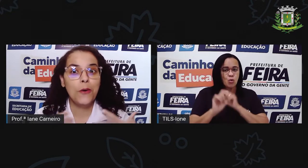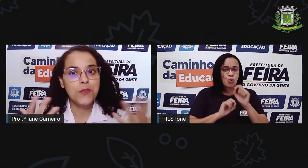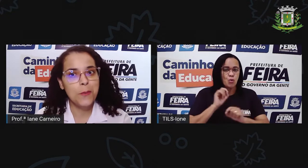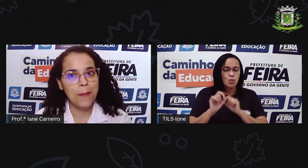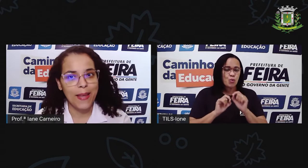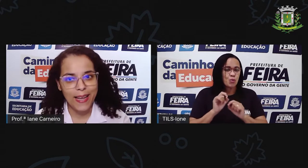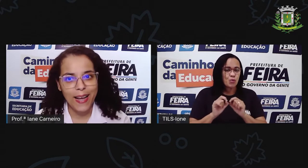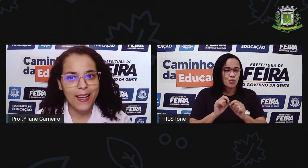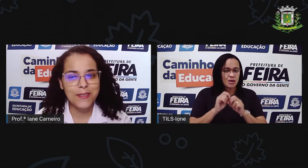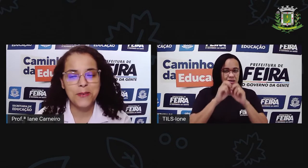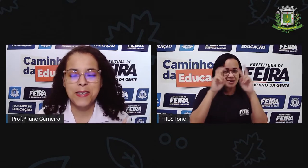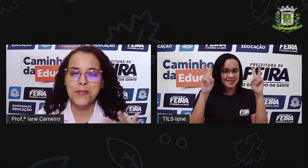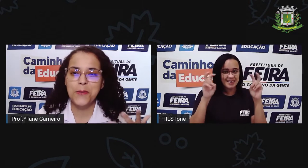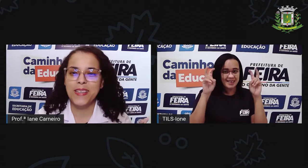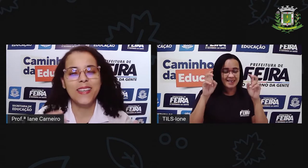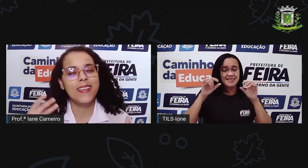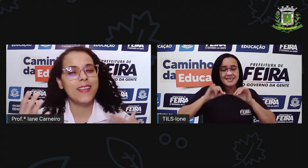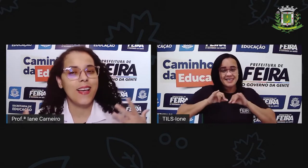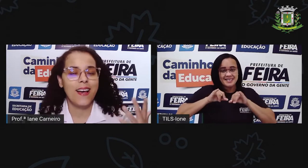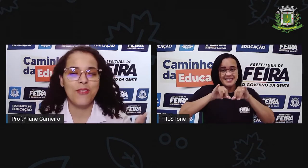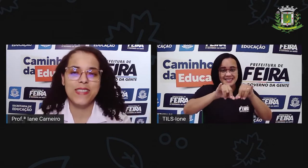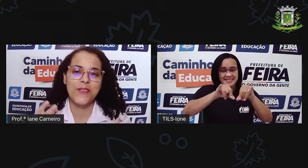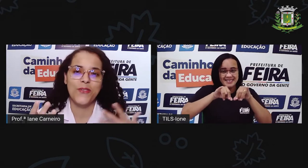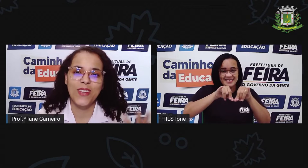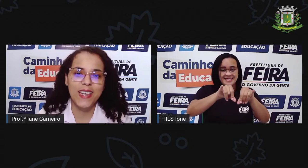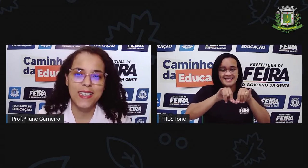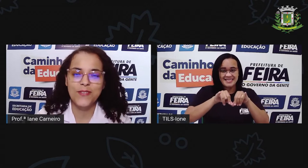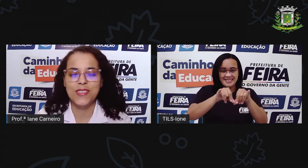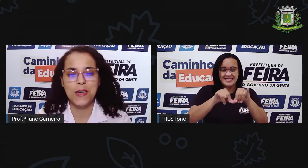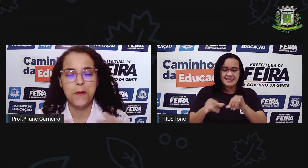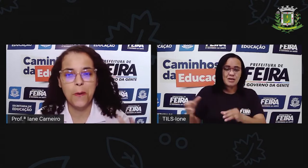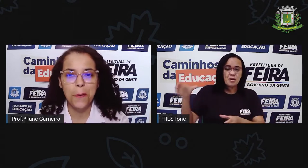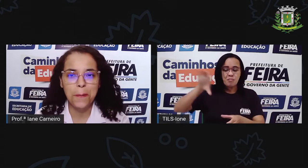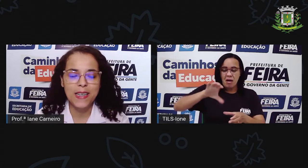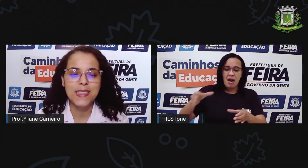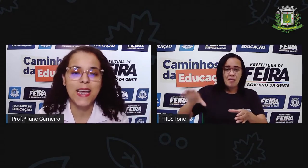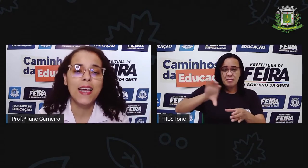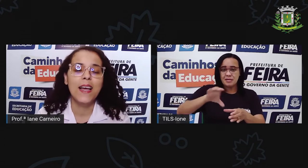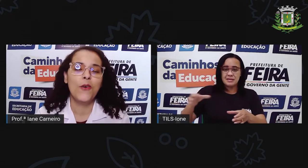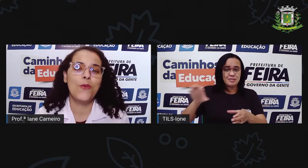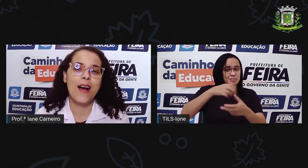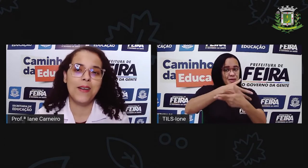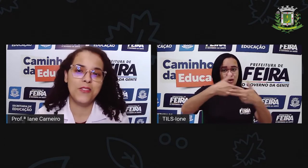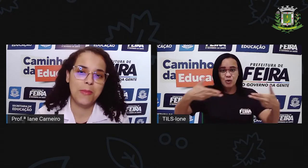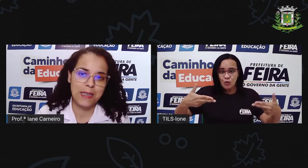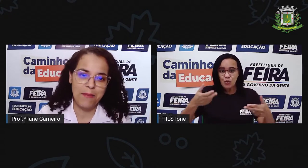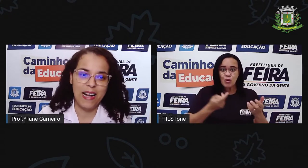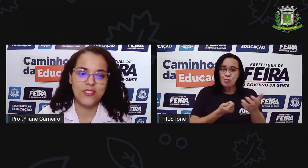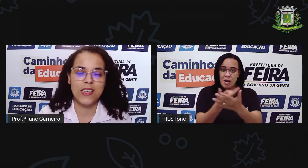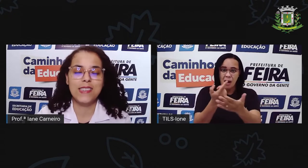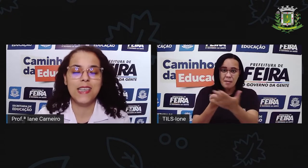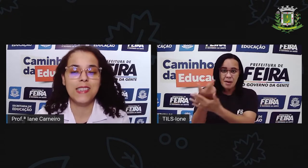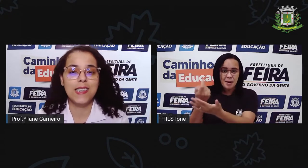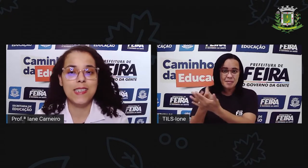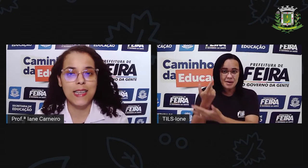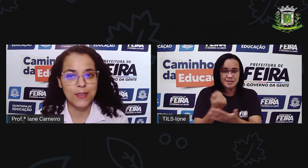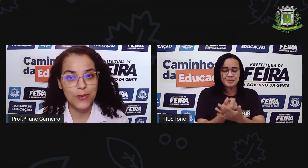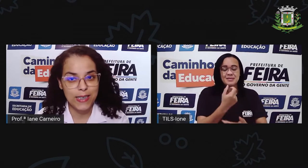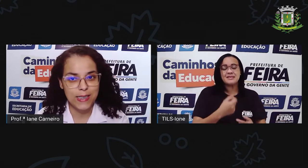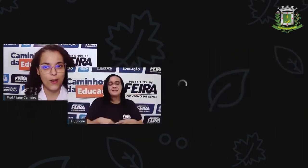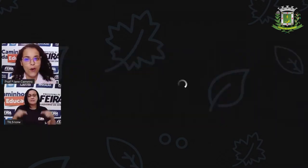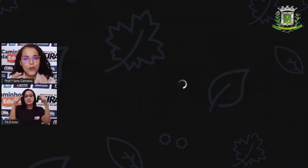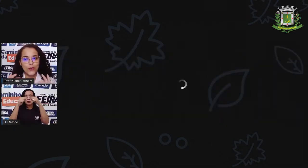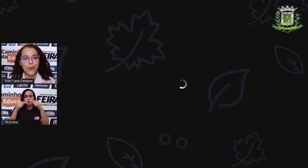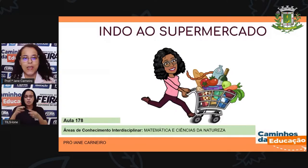o supermercado, né? Sobre ir a fazer feira, fazer compras, né? Uma aula de matemática e ciências da